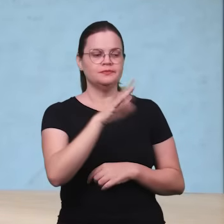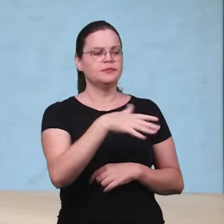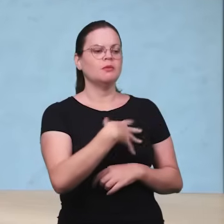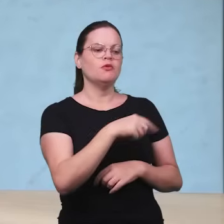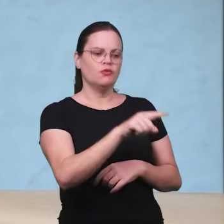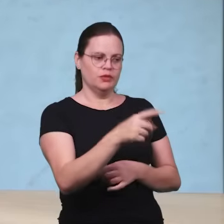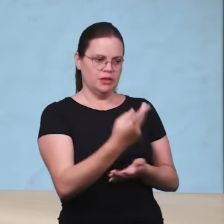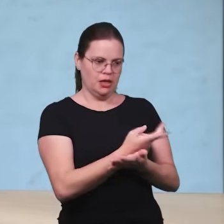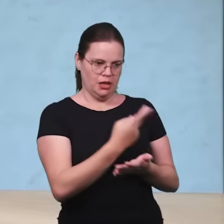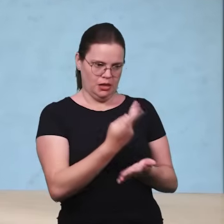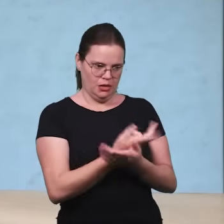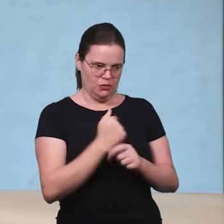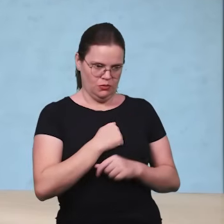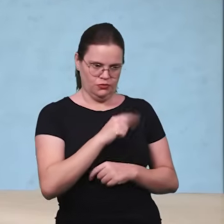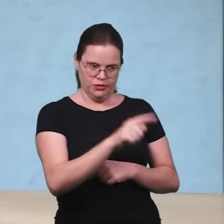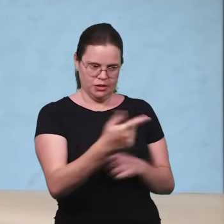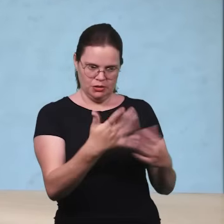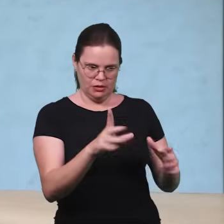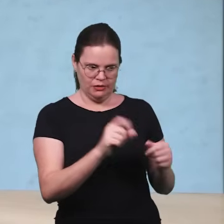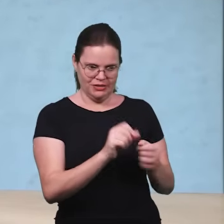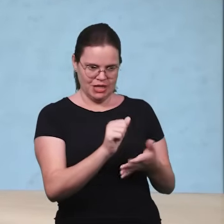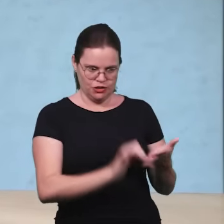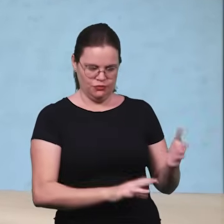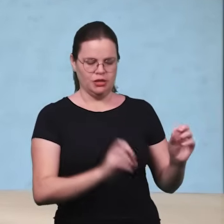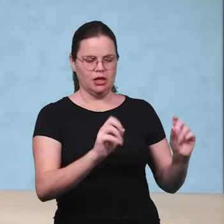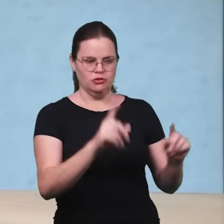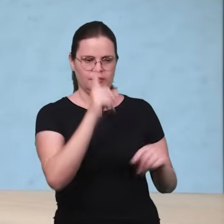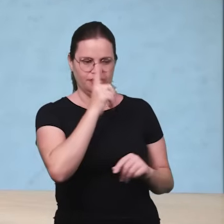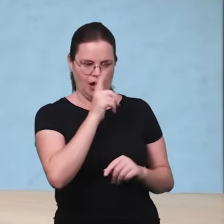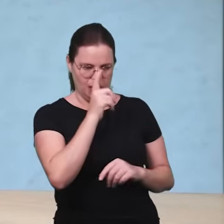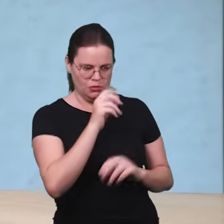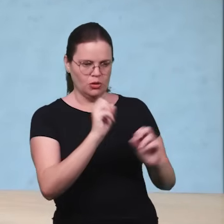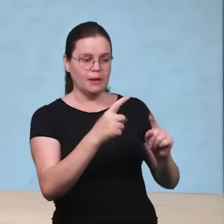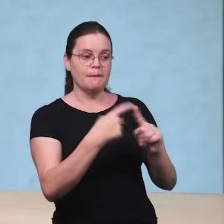mesmo que você não fez a tarefa, mas fale a